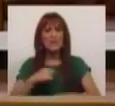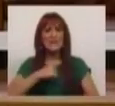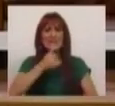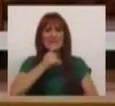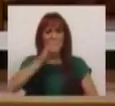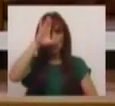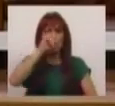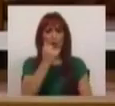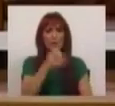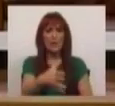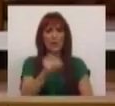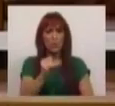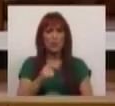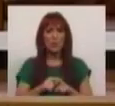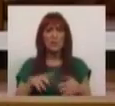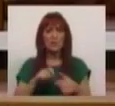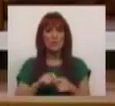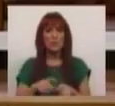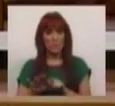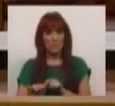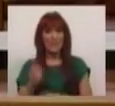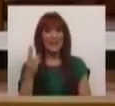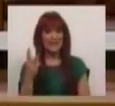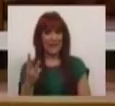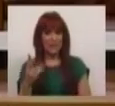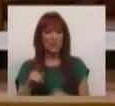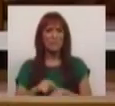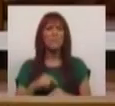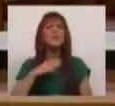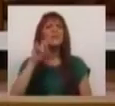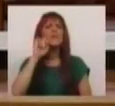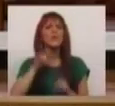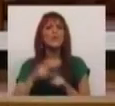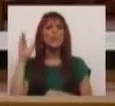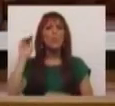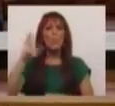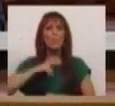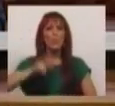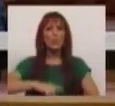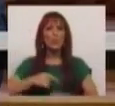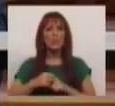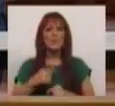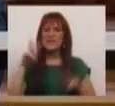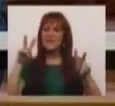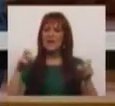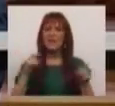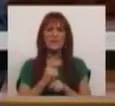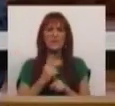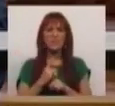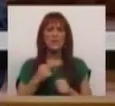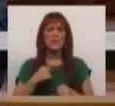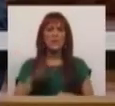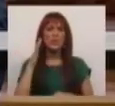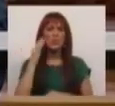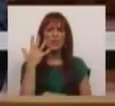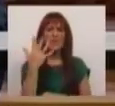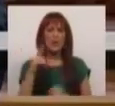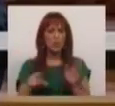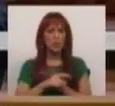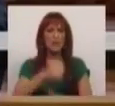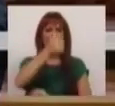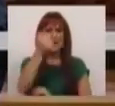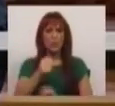em 2012, o RERT 3. Para se defender, o Banco de Portugal citava nesse comunicado o número 5 do